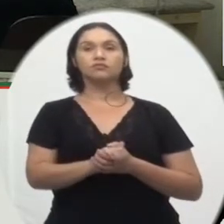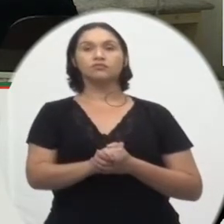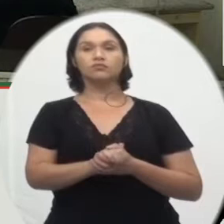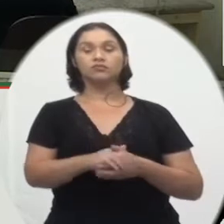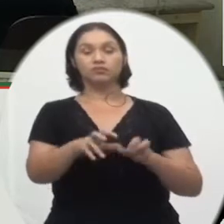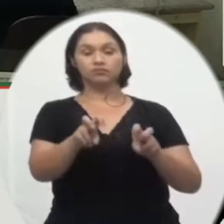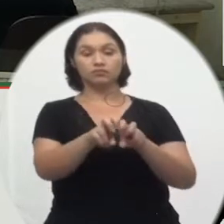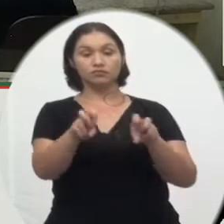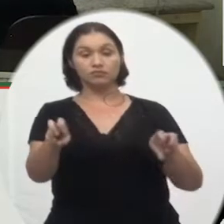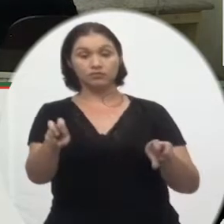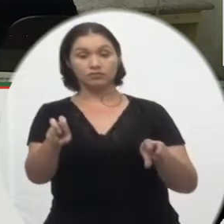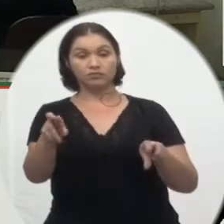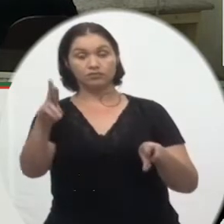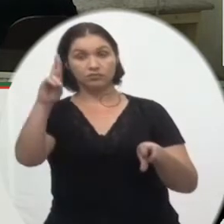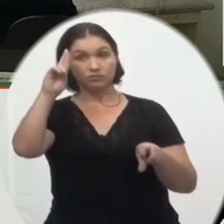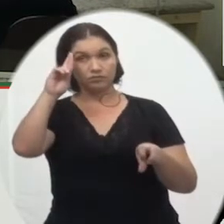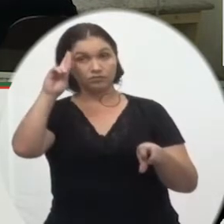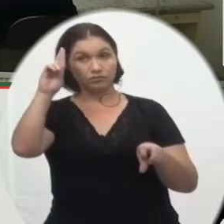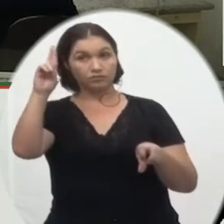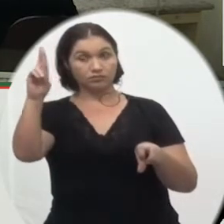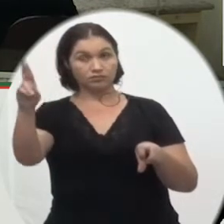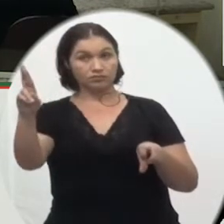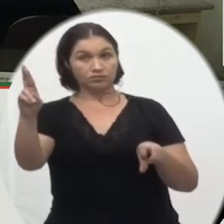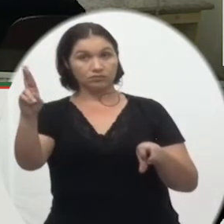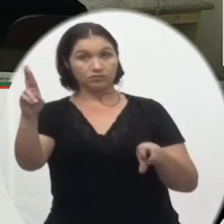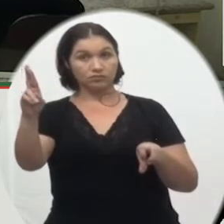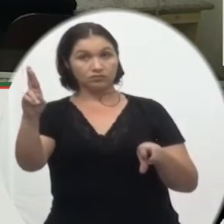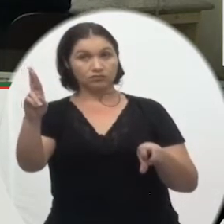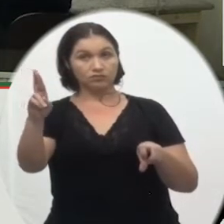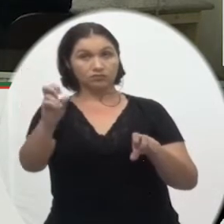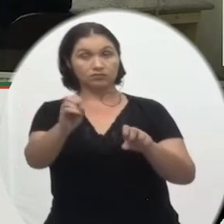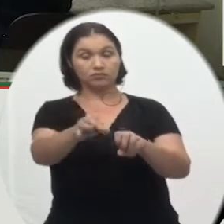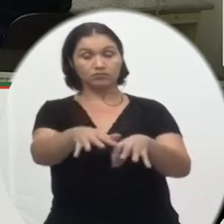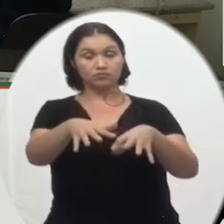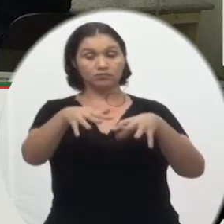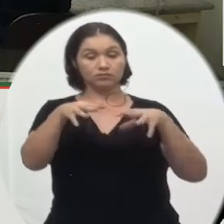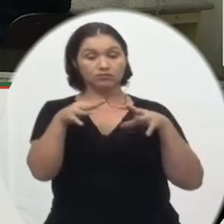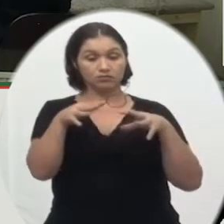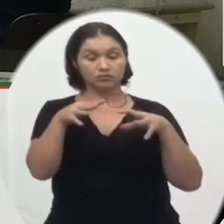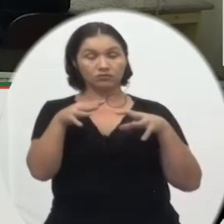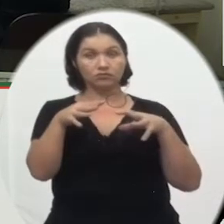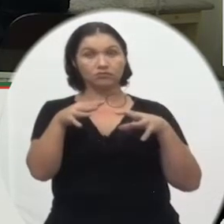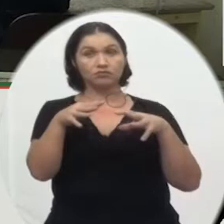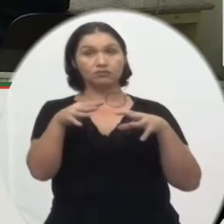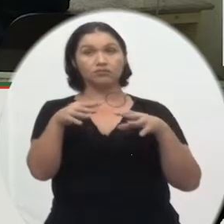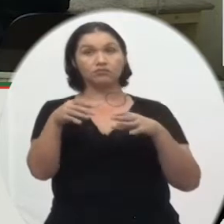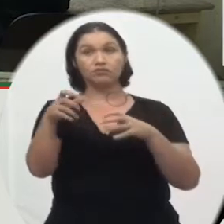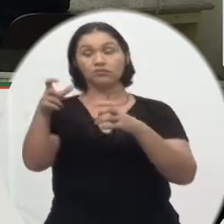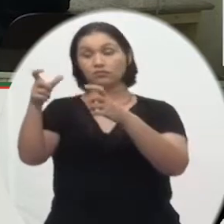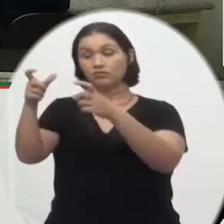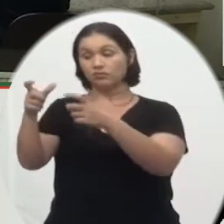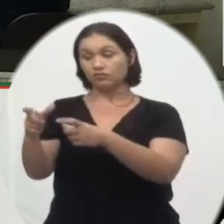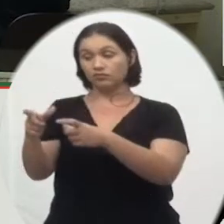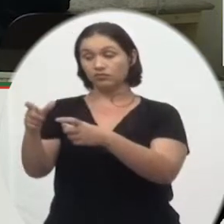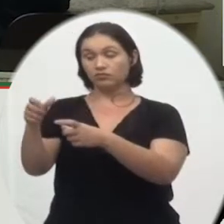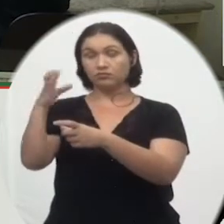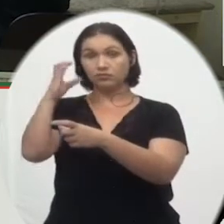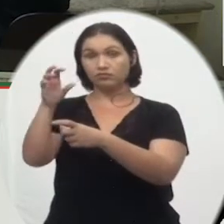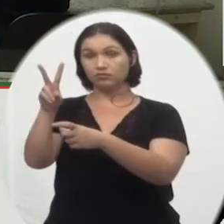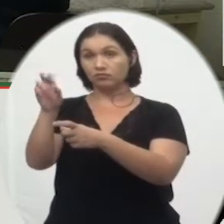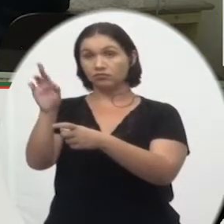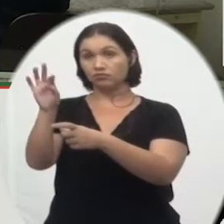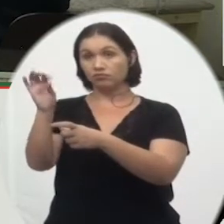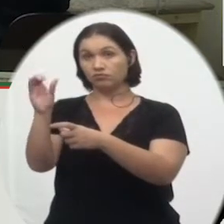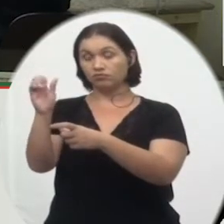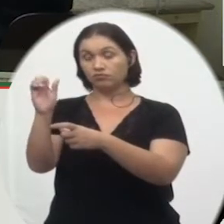à mesa ouvir do plenário e na forma regimental o envio do expediente à Rádio Vertical da presente moção de aplauso conforme